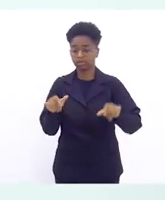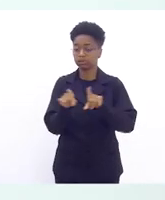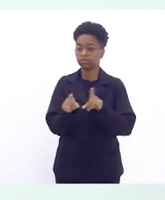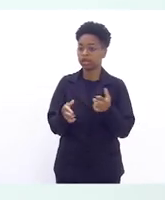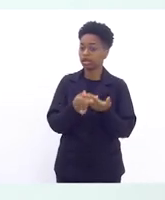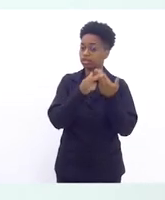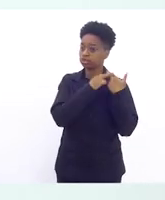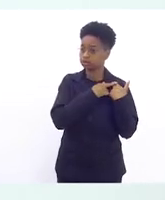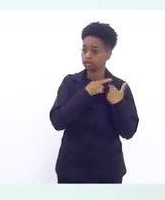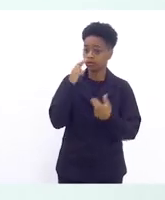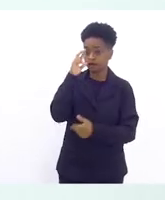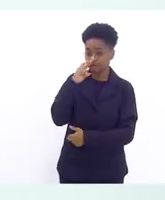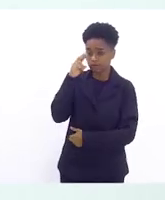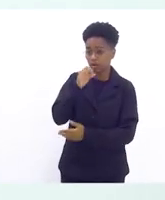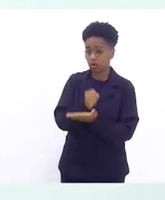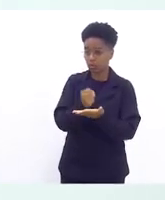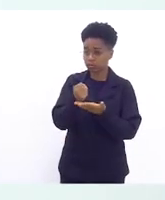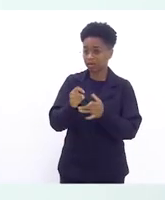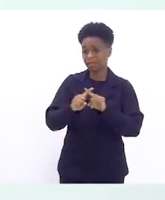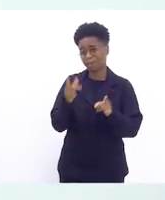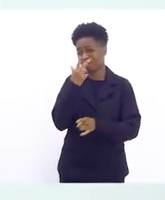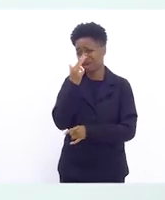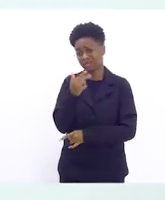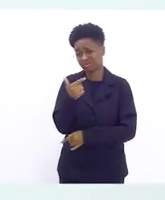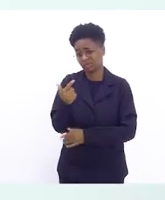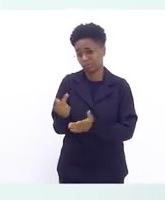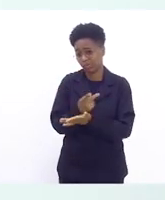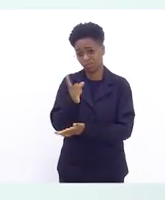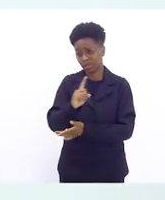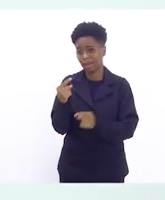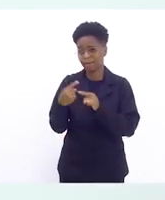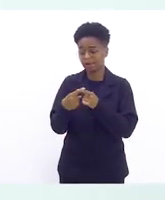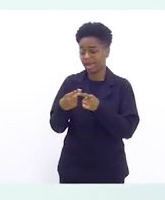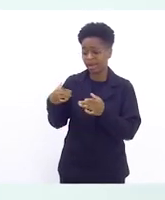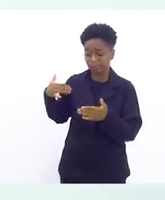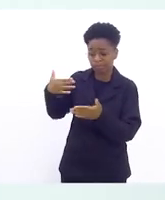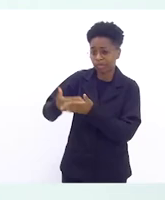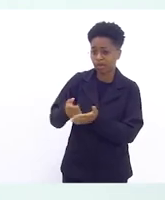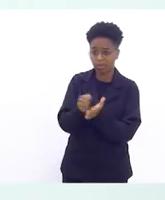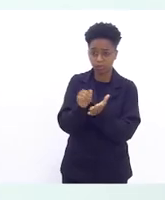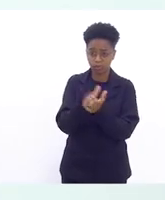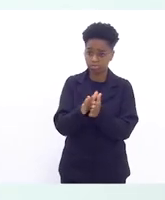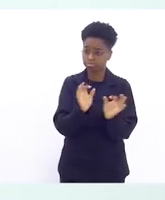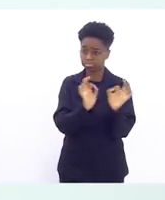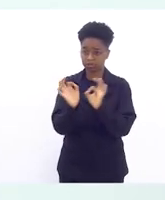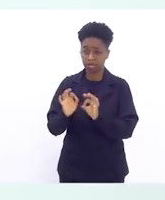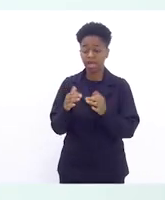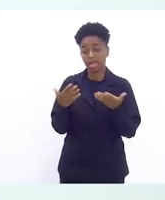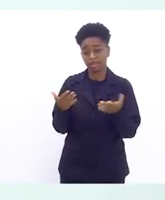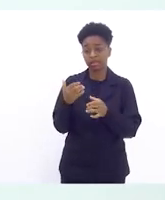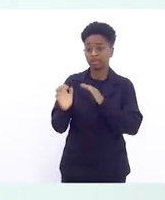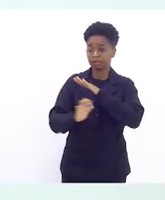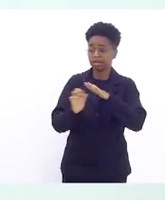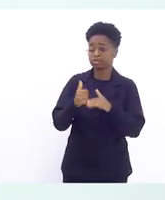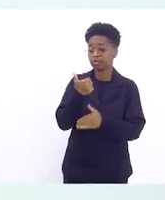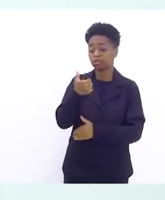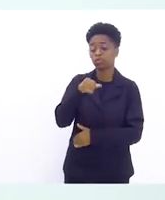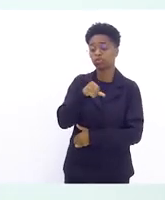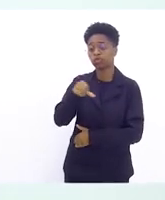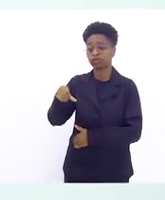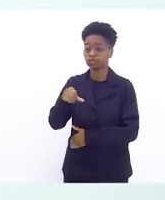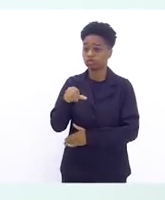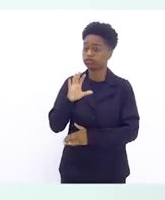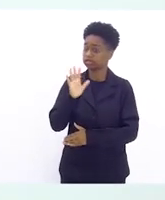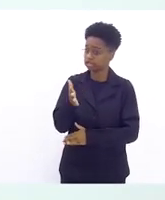responsável pela fiscalizar Esse contrato mas parece que não fiscaliza porque até hoje nunca montou a empresa ou seja tem uma empresa que ela desde 99 na cidade e